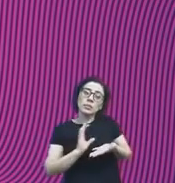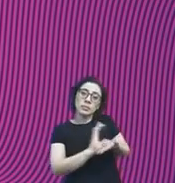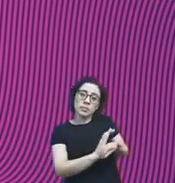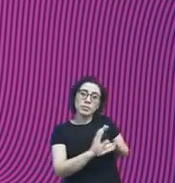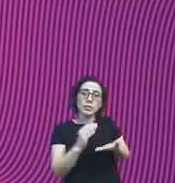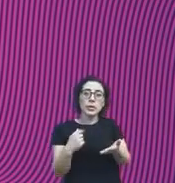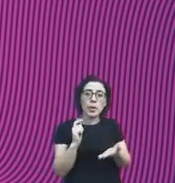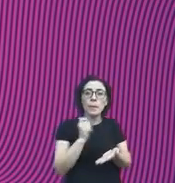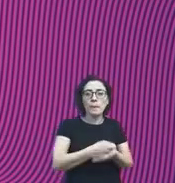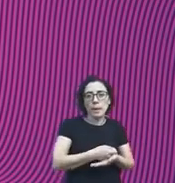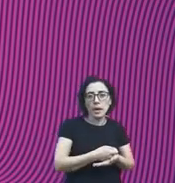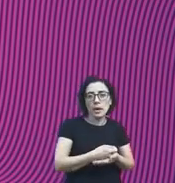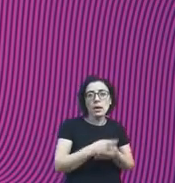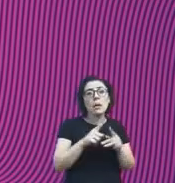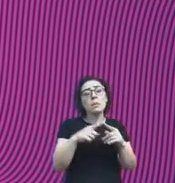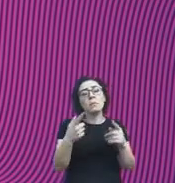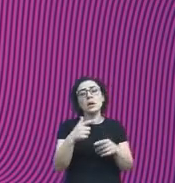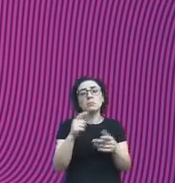olhando